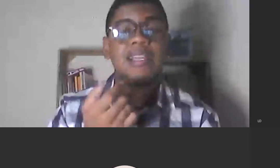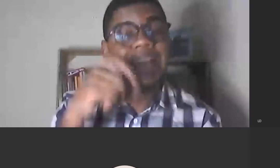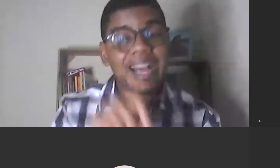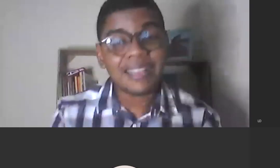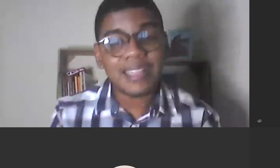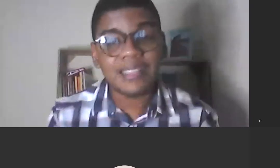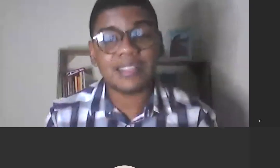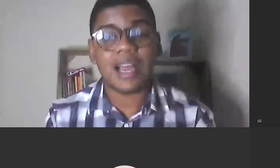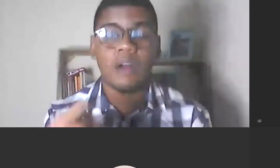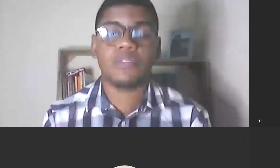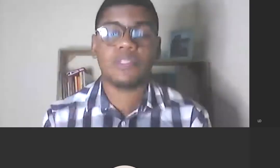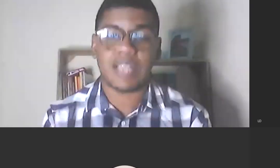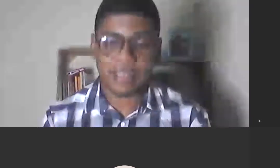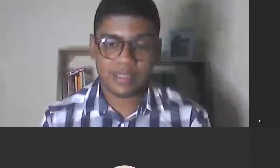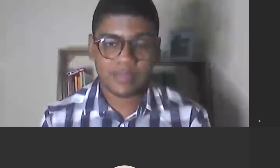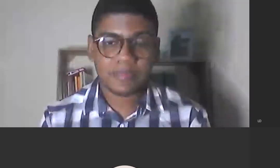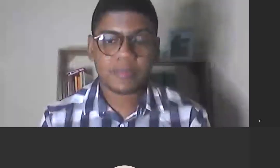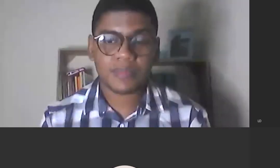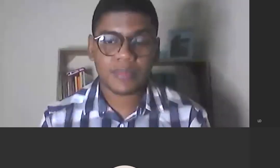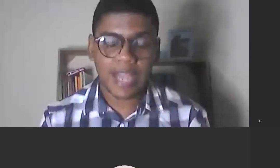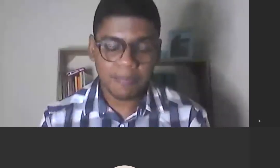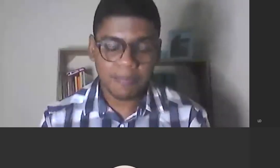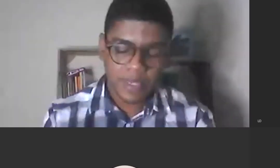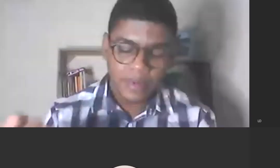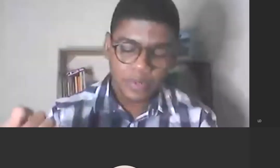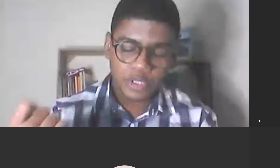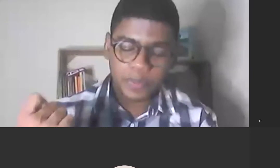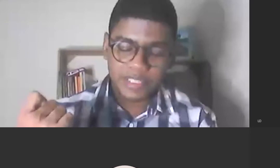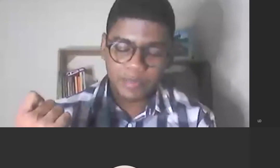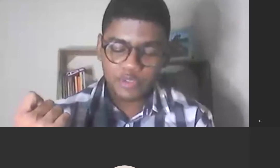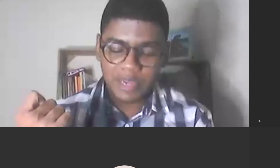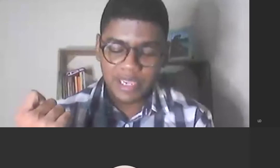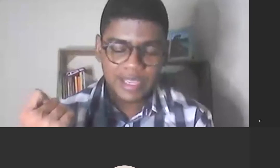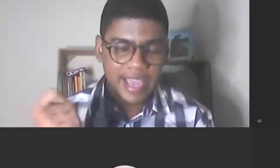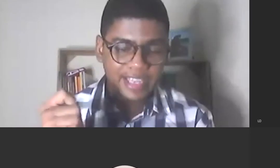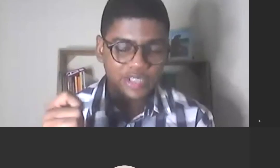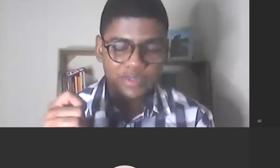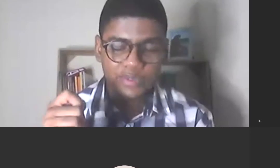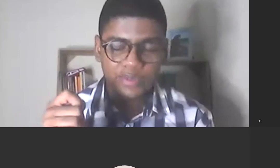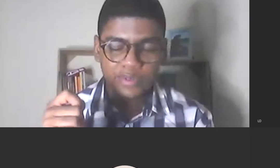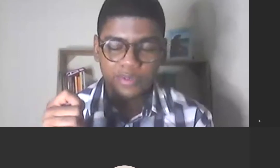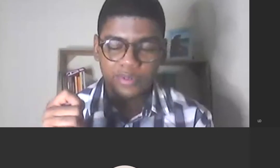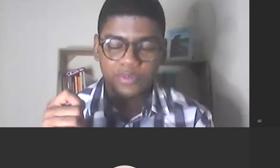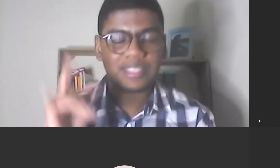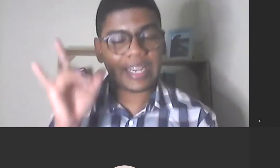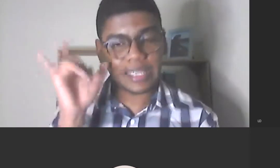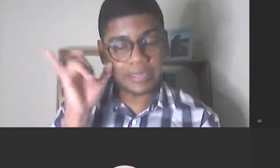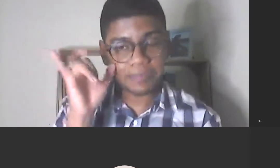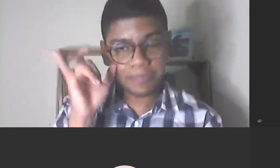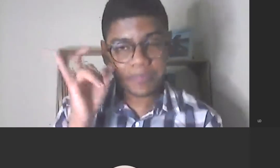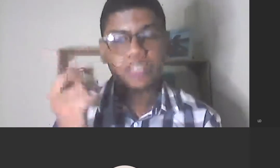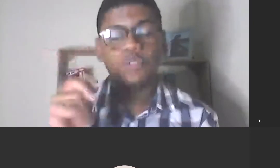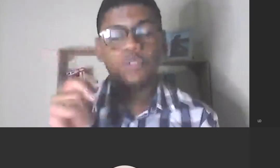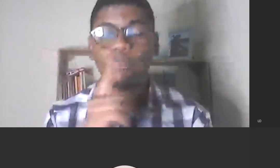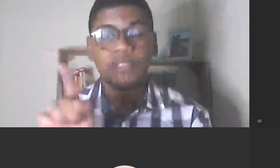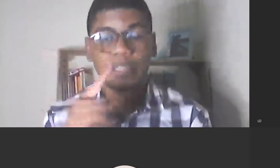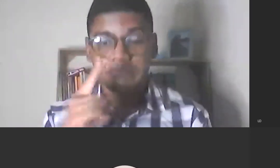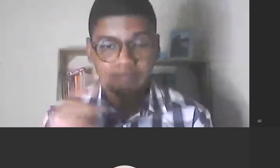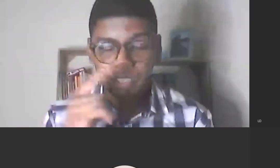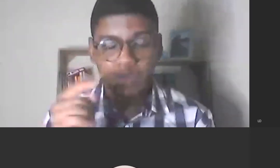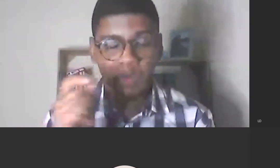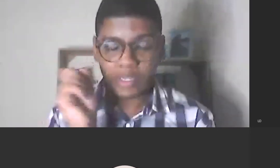faciais ligadas aos sinais, tá? Hoje, por exemplo, eu fiz uma enquete no Instagram de